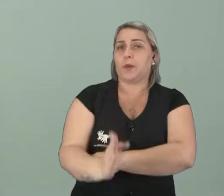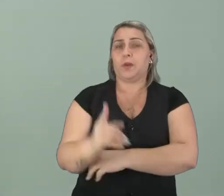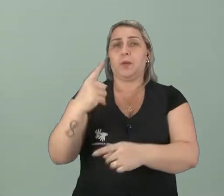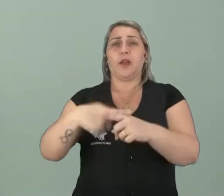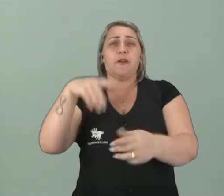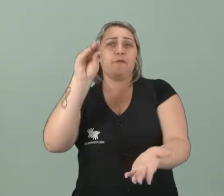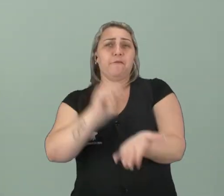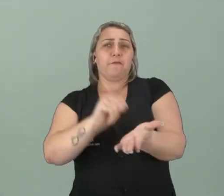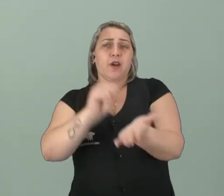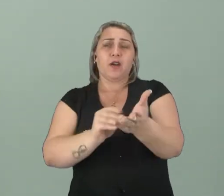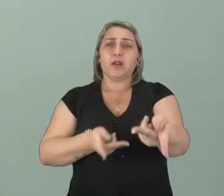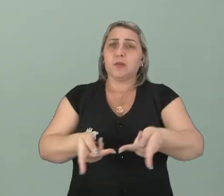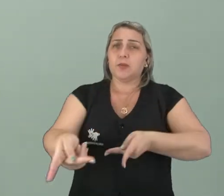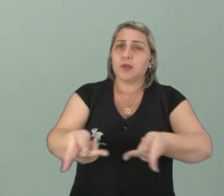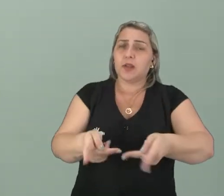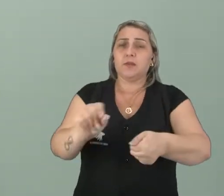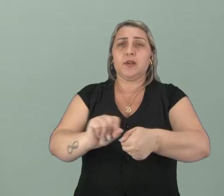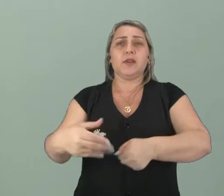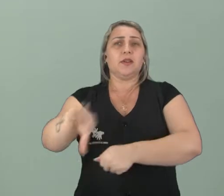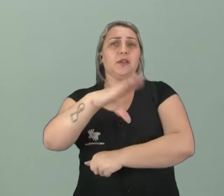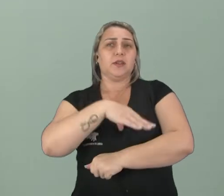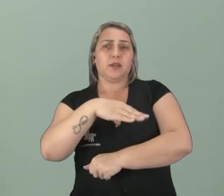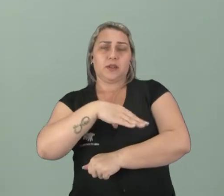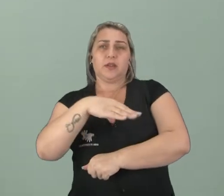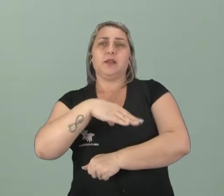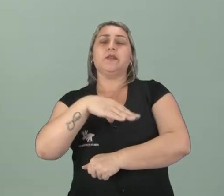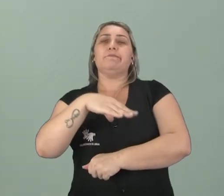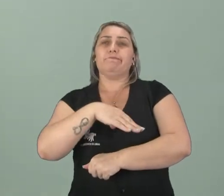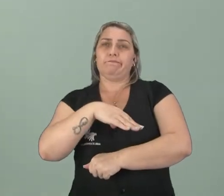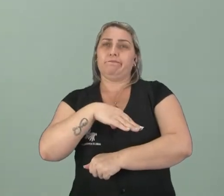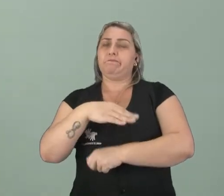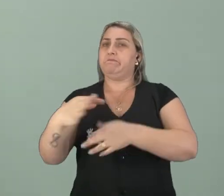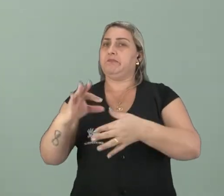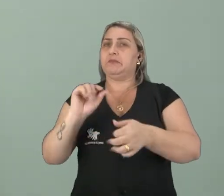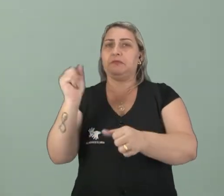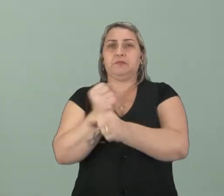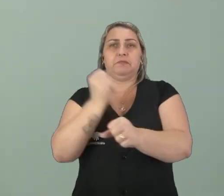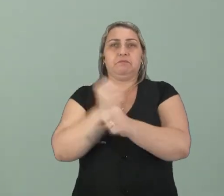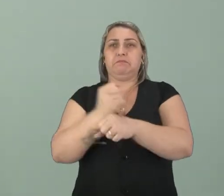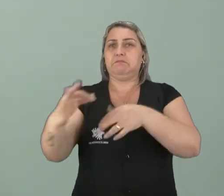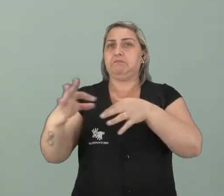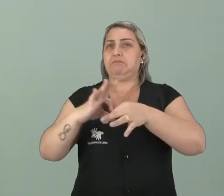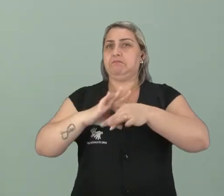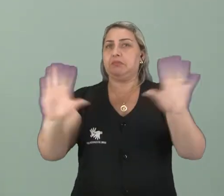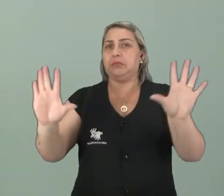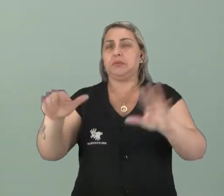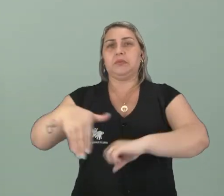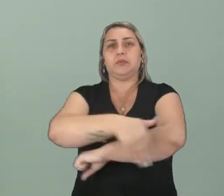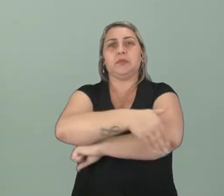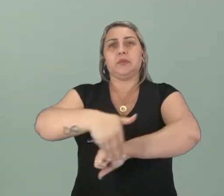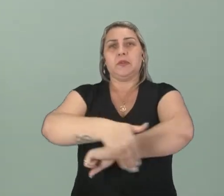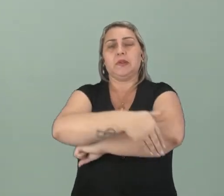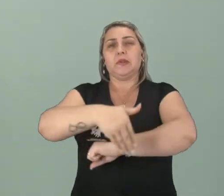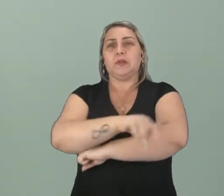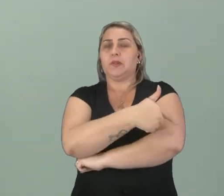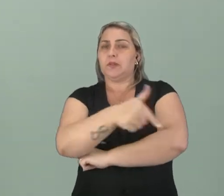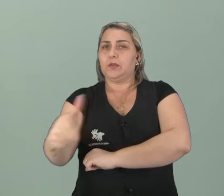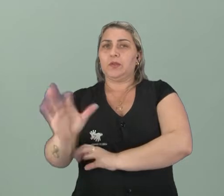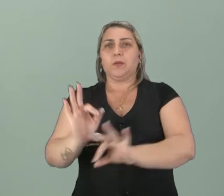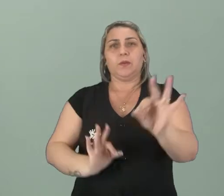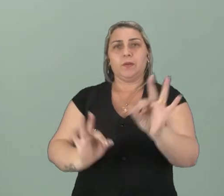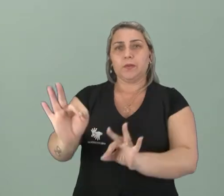porque a falta de planejamento fez com que as cidades fossem geradas de qualquer jeito. Então as ruas sem nenhum tipo